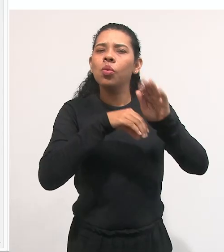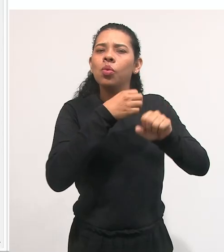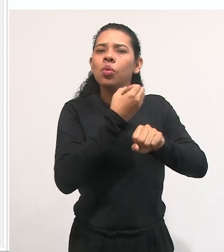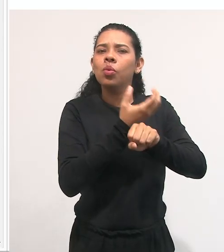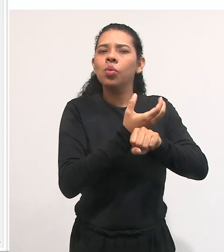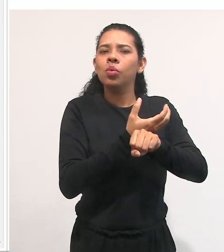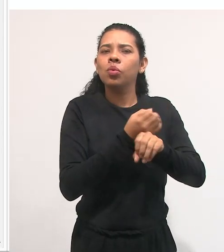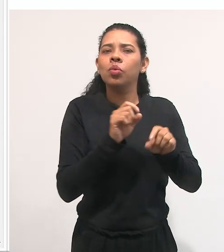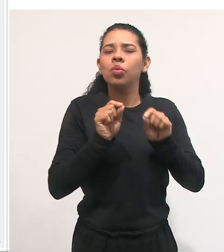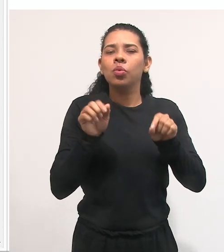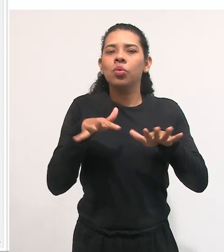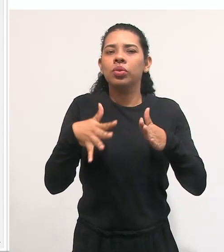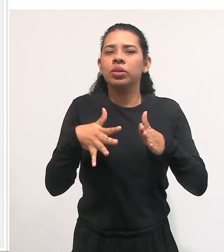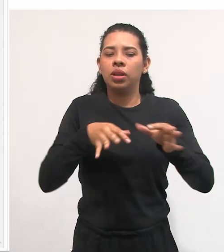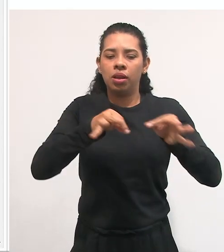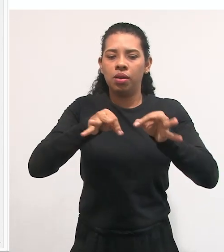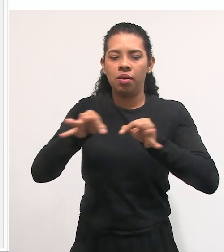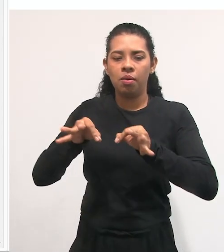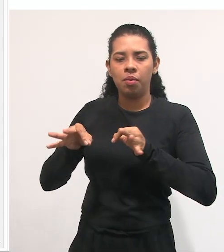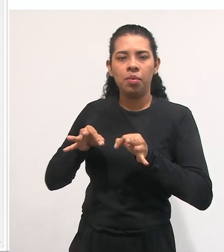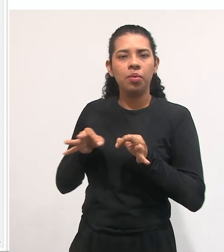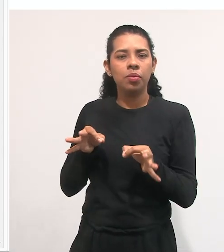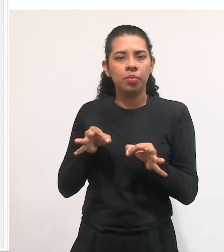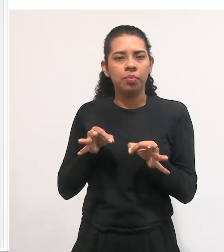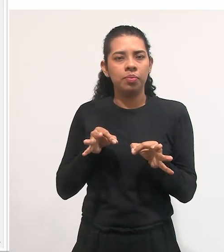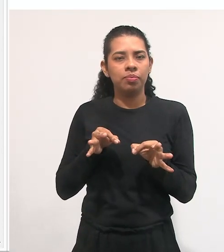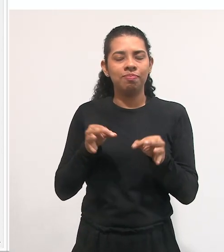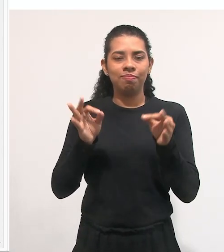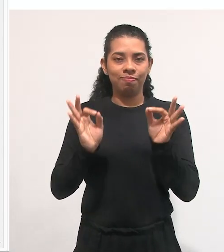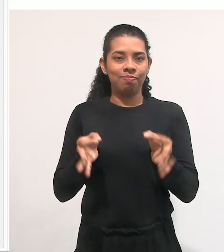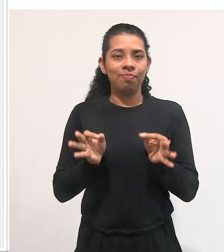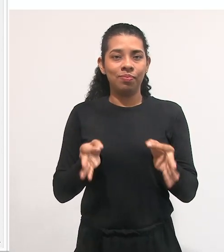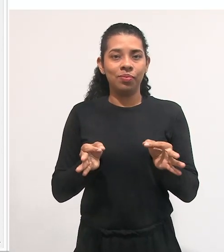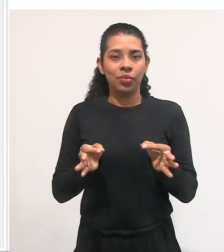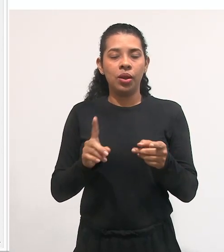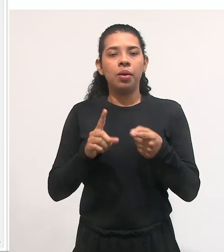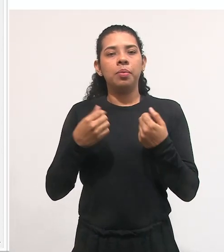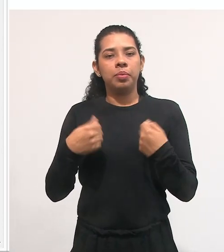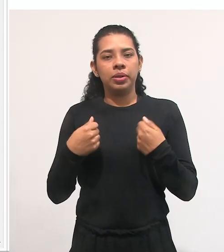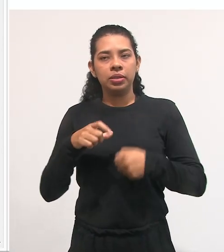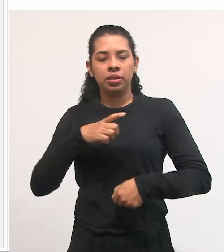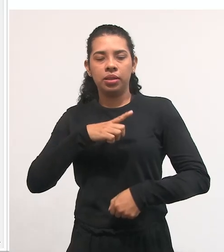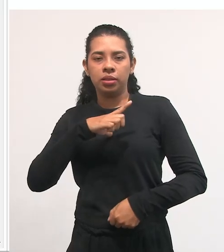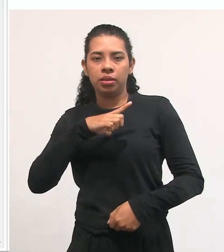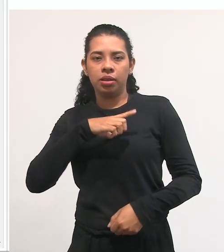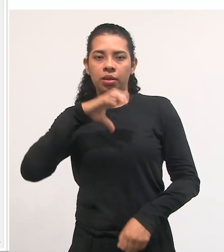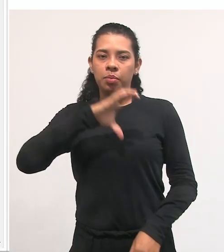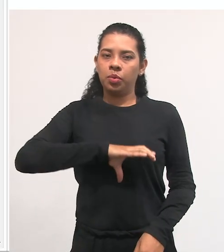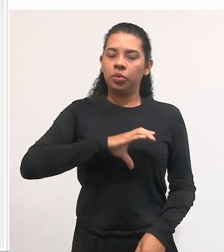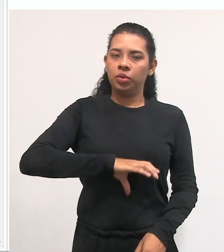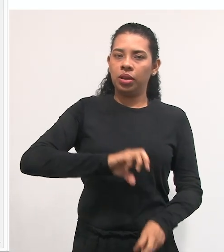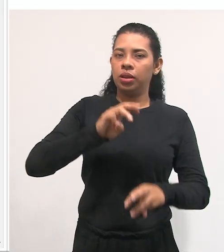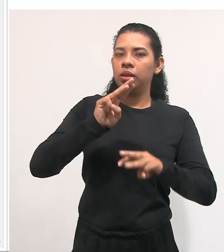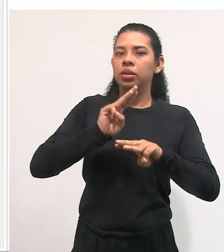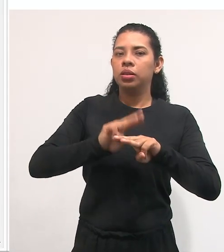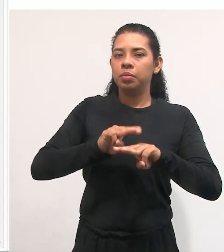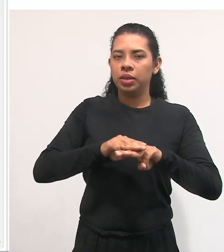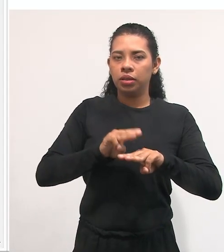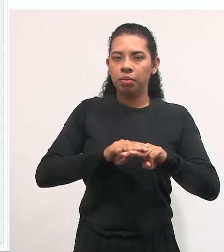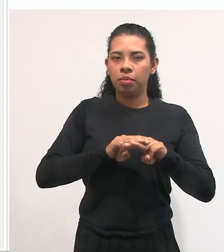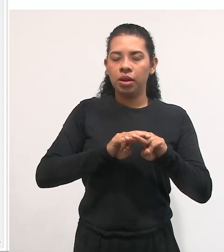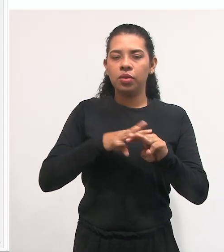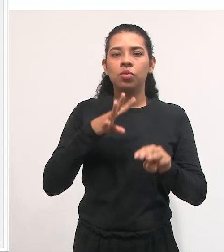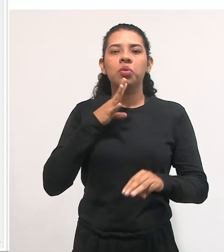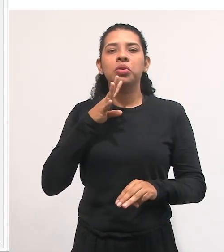a influência da organização disciplinar no nosso currículo. Língua portuguesa e da matemática, o conhecimento do